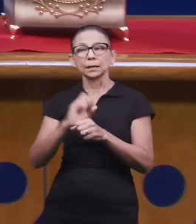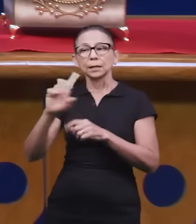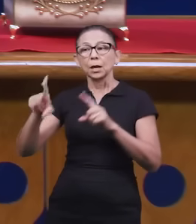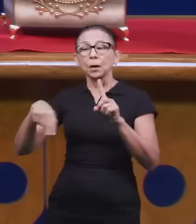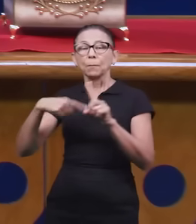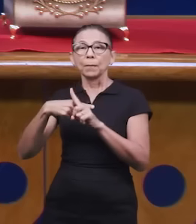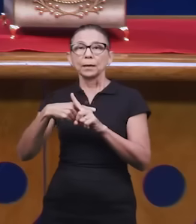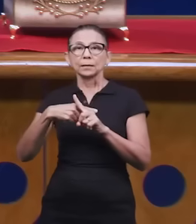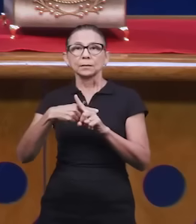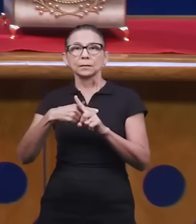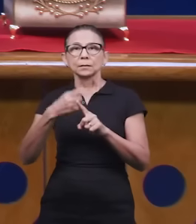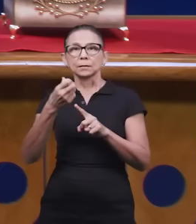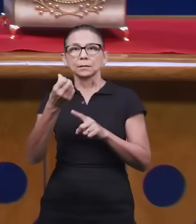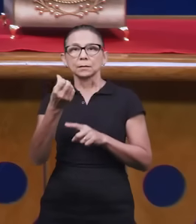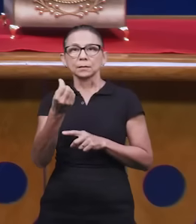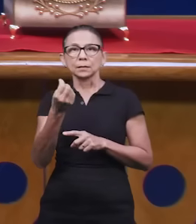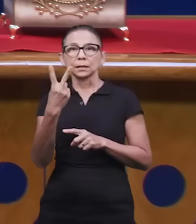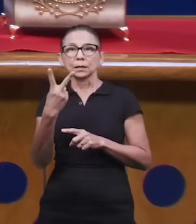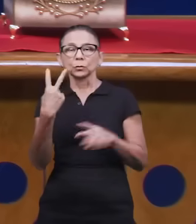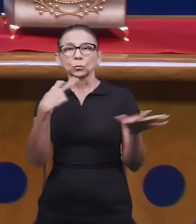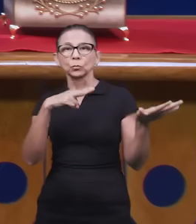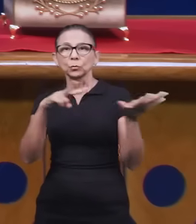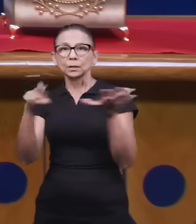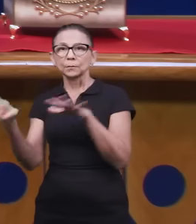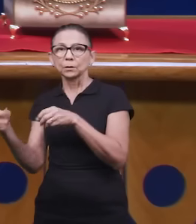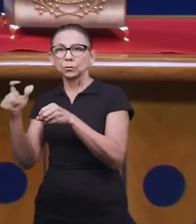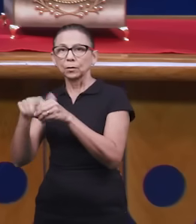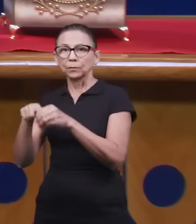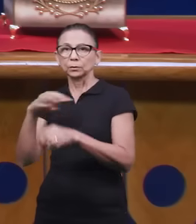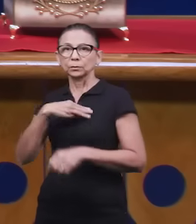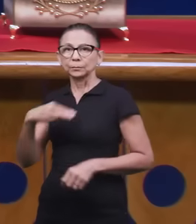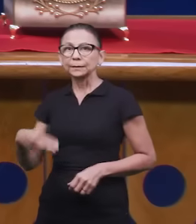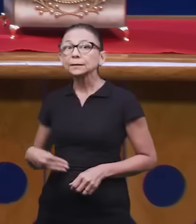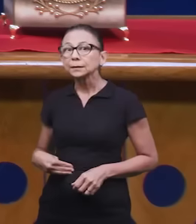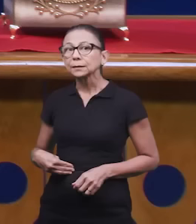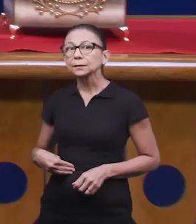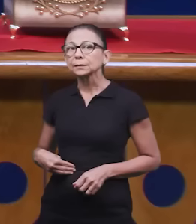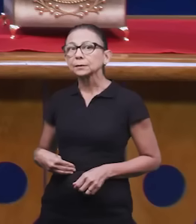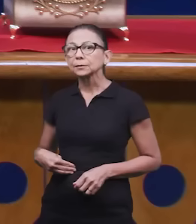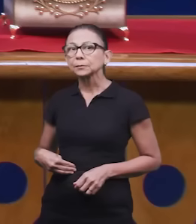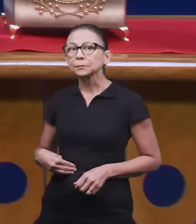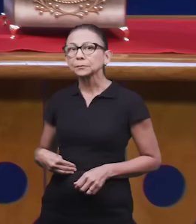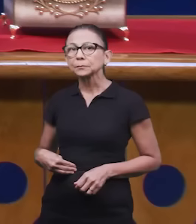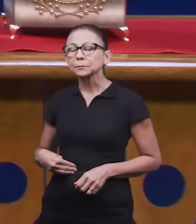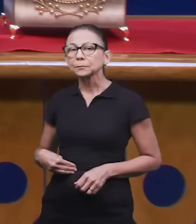62 semanas com a vinda do Messias. Aí o Messias vem.